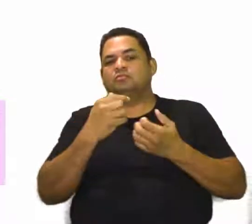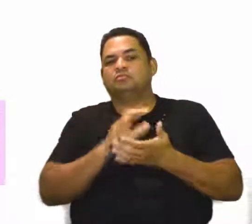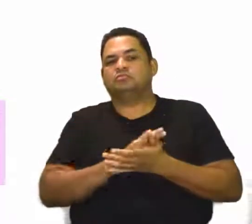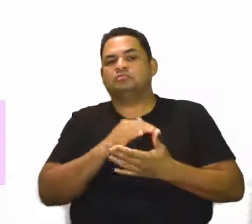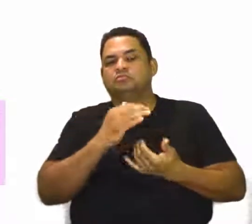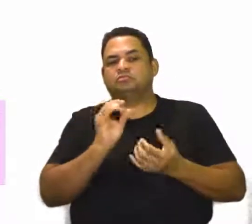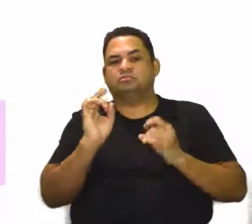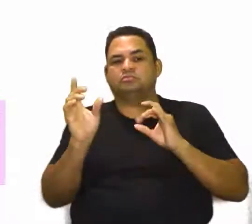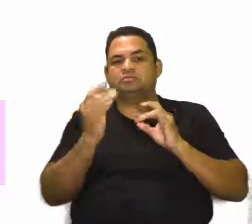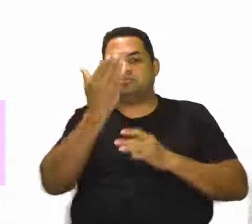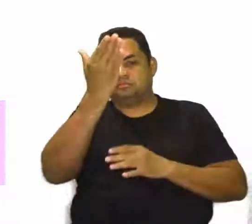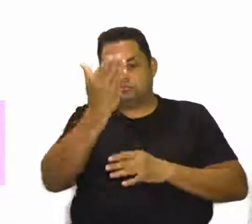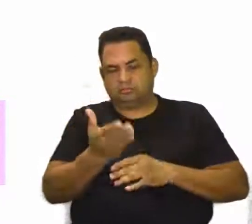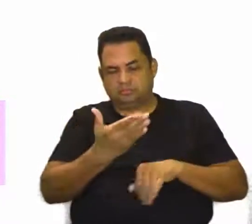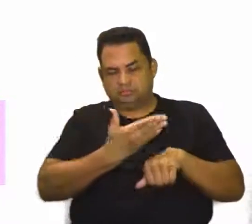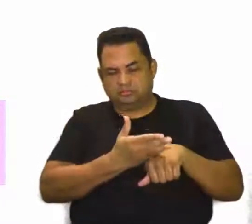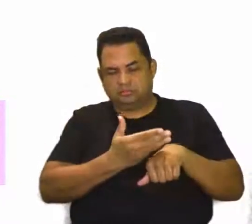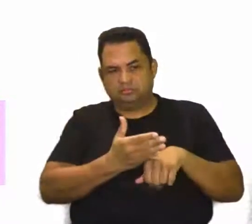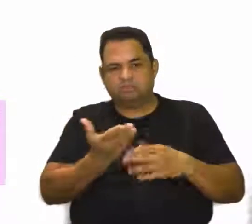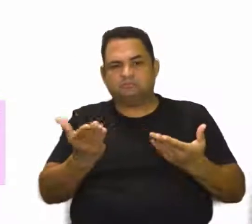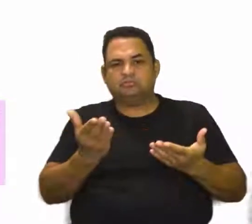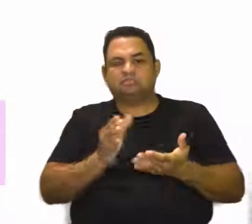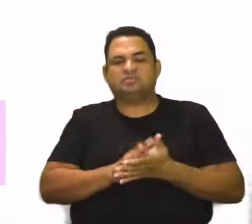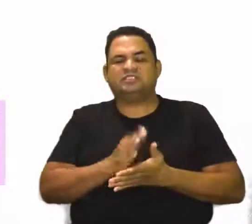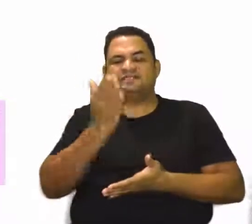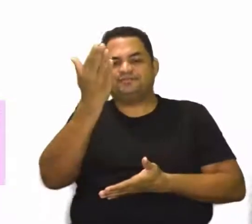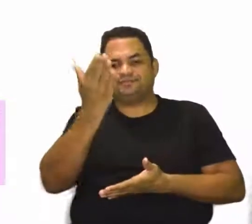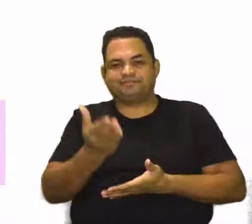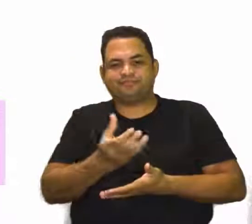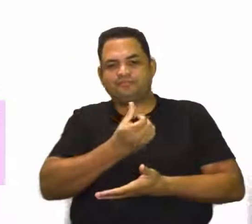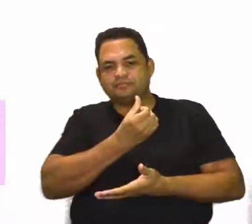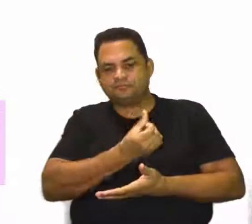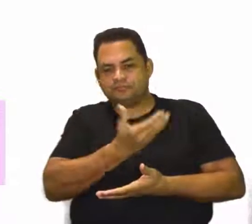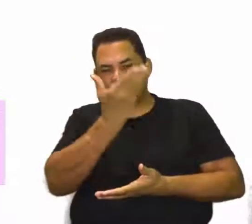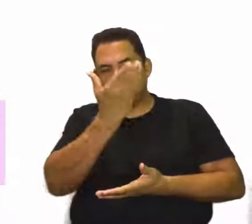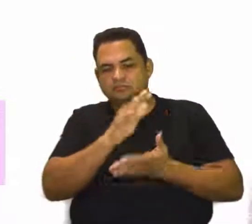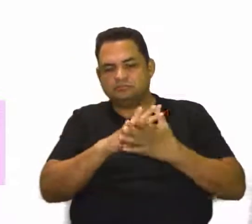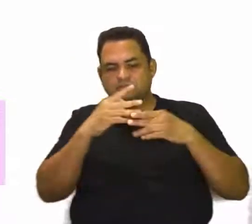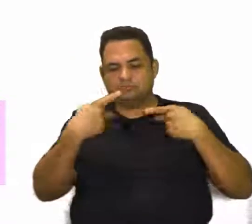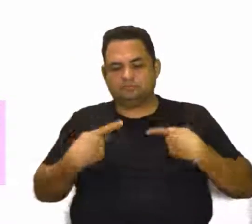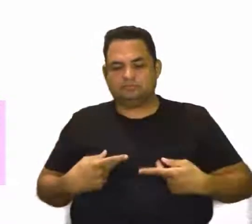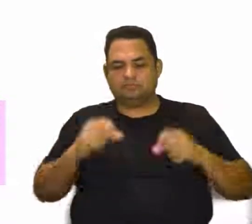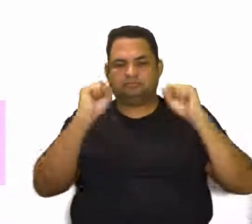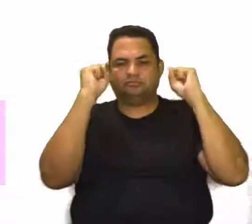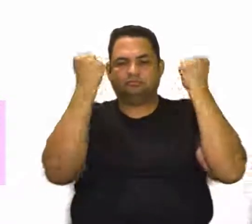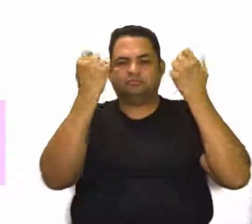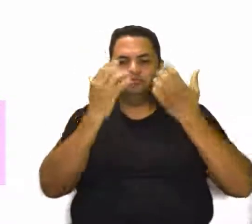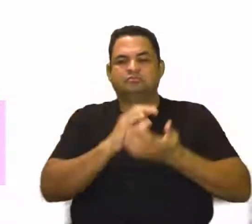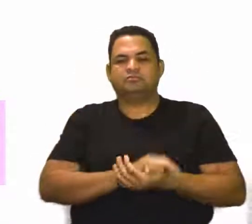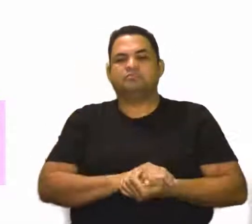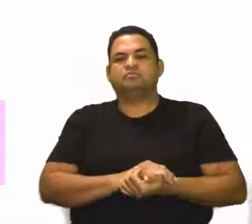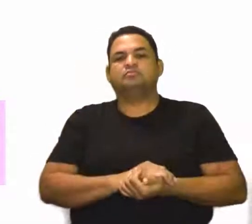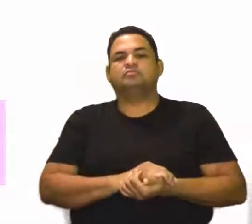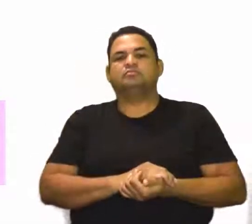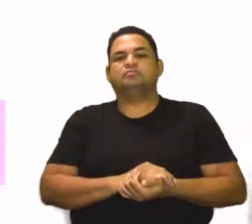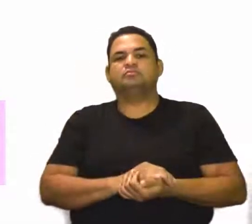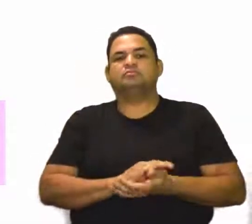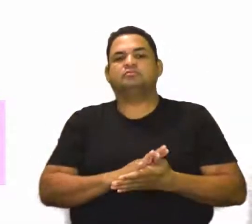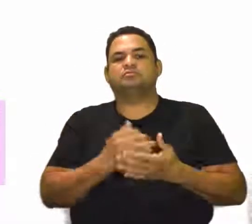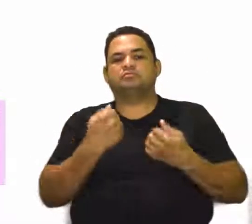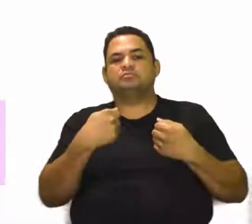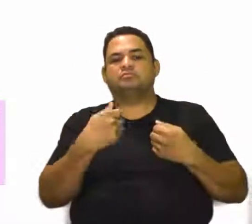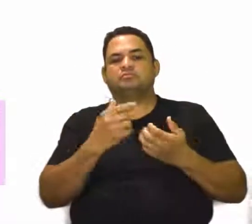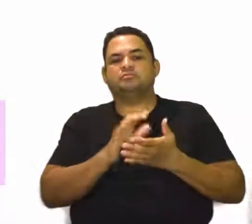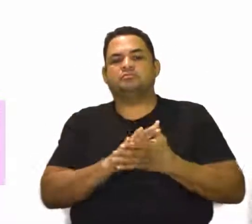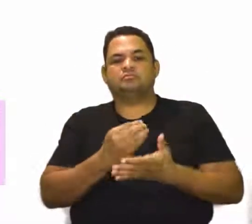pegar cada prática dessa, cada uma das 6 práticas corporais da educação física, e se